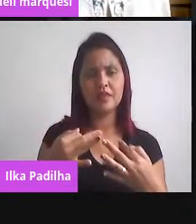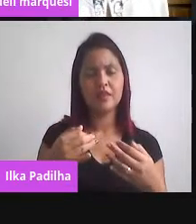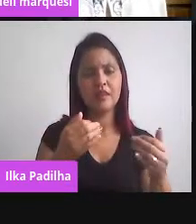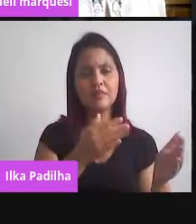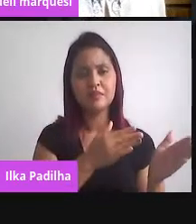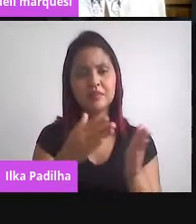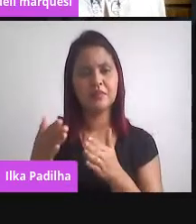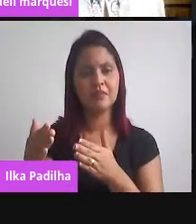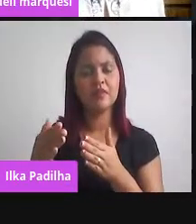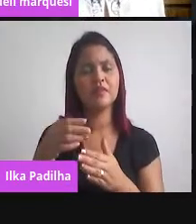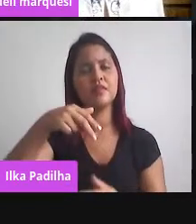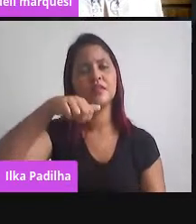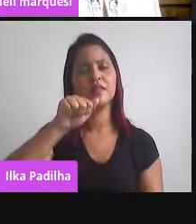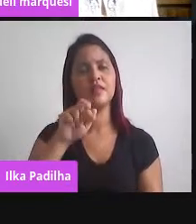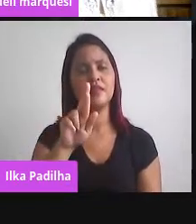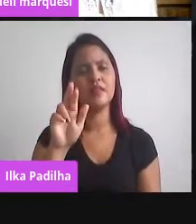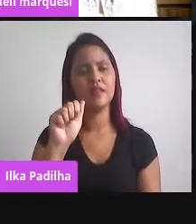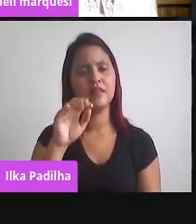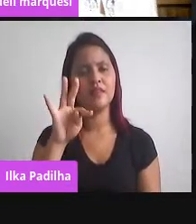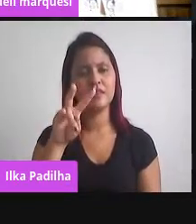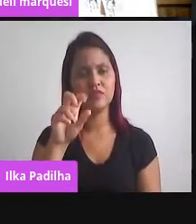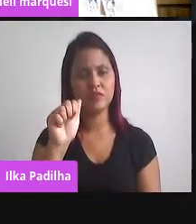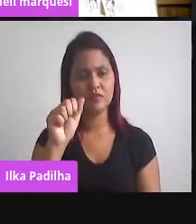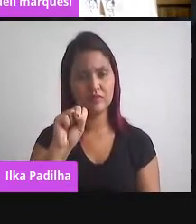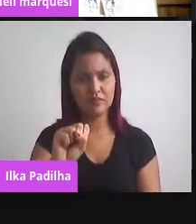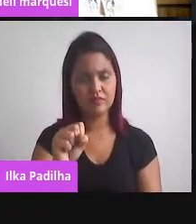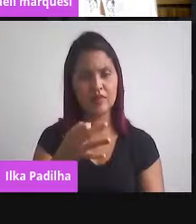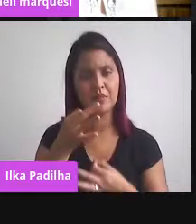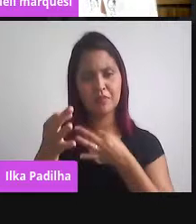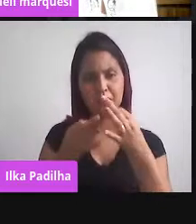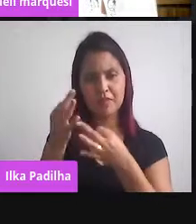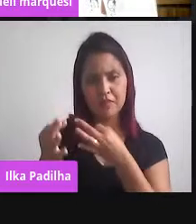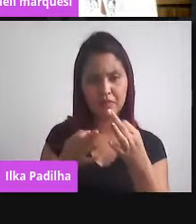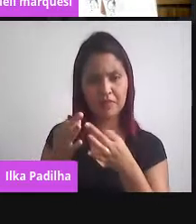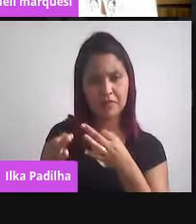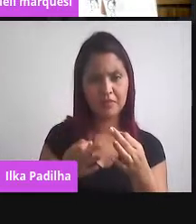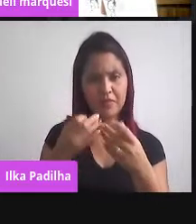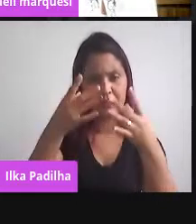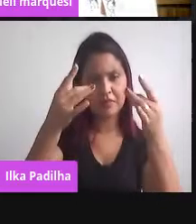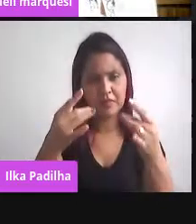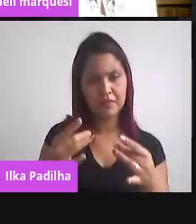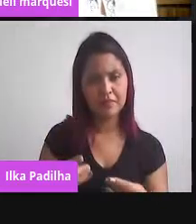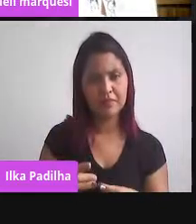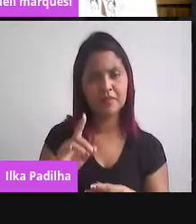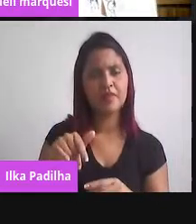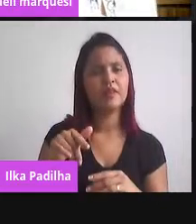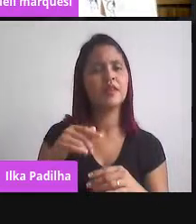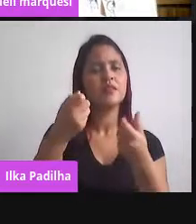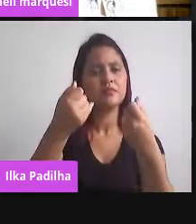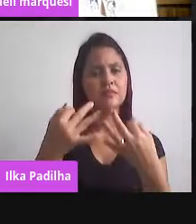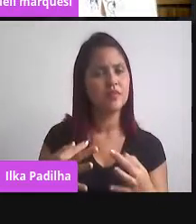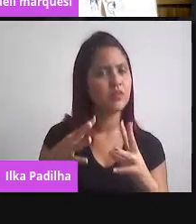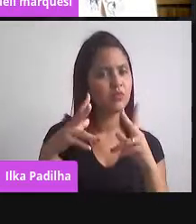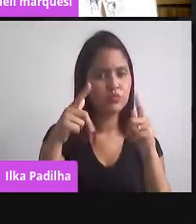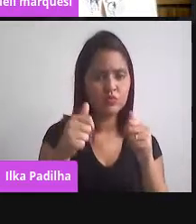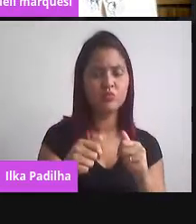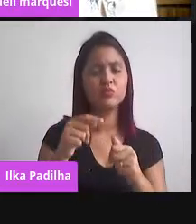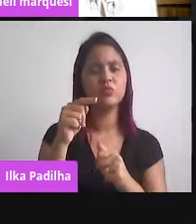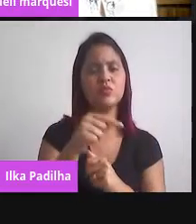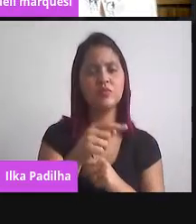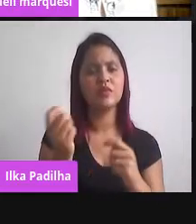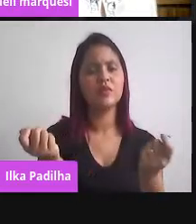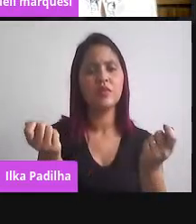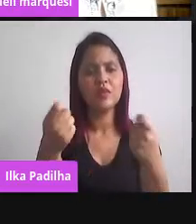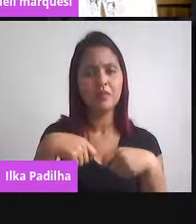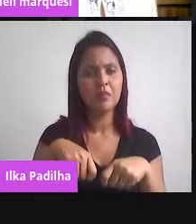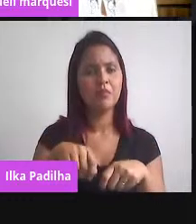slide 36, né, a gente coloca um pouco aqui a questão de que toda narrativa ela pode ser considerada como uma exposição de fatos